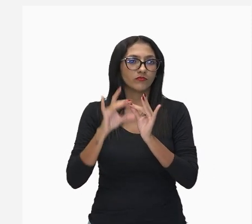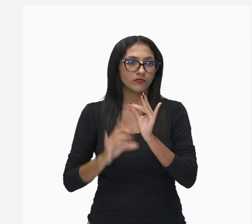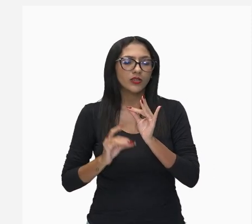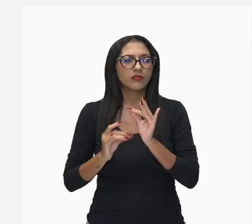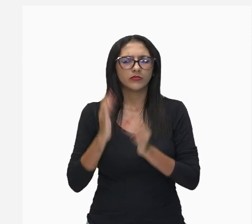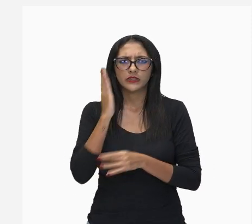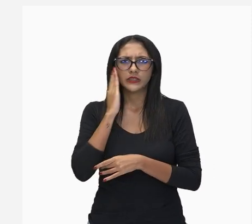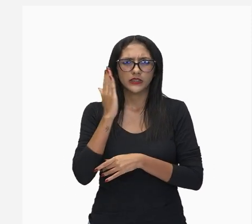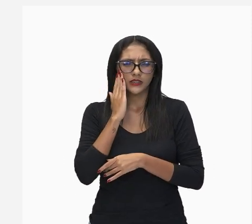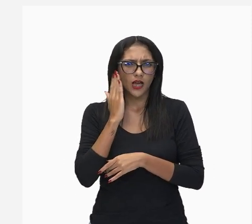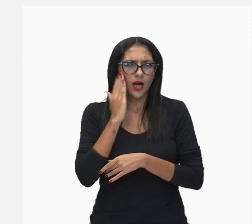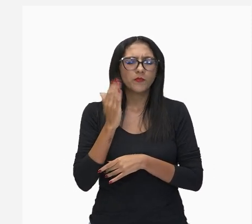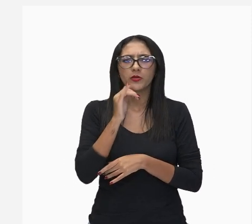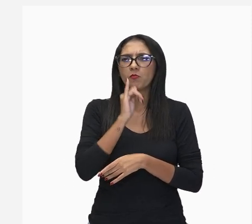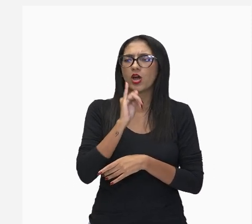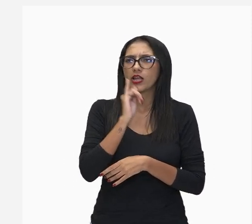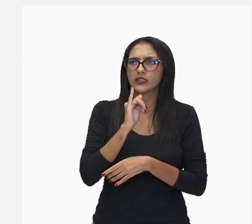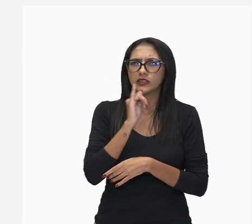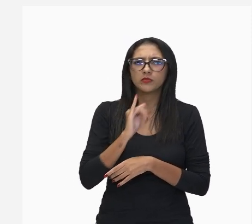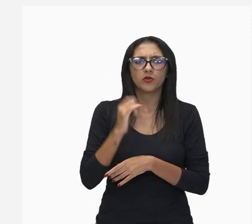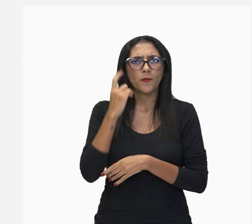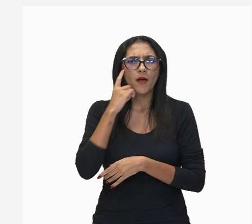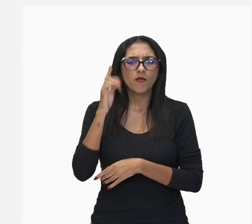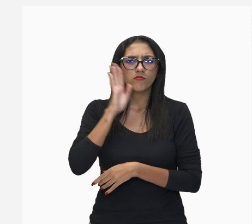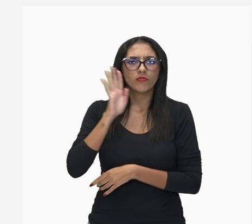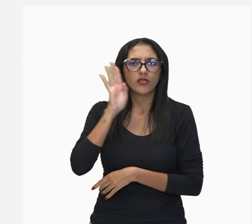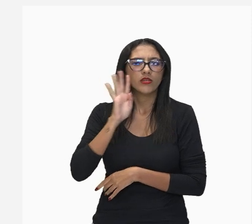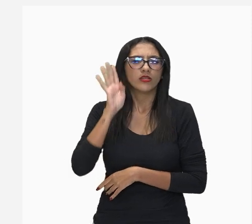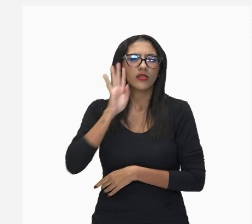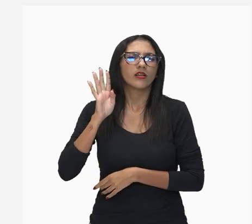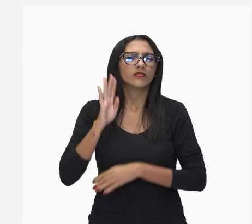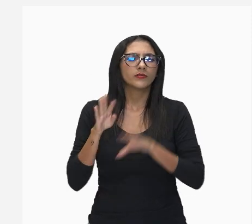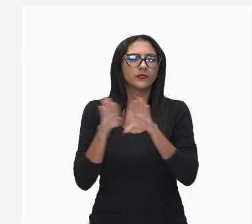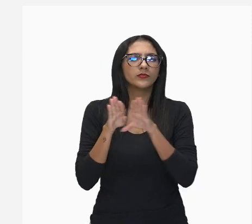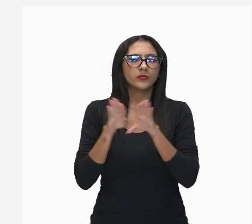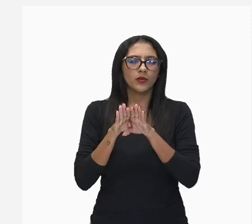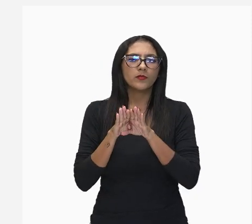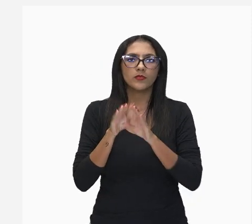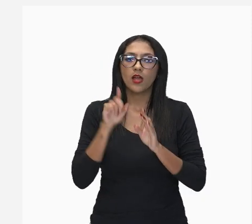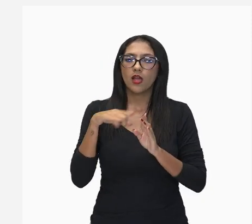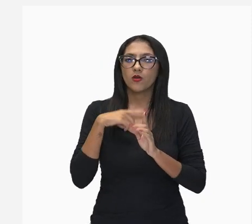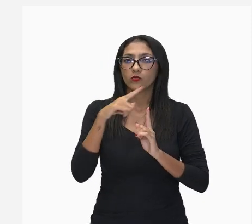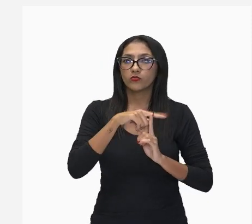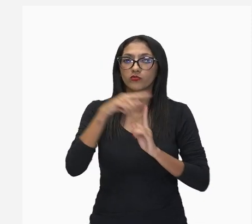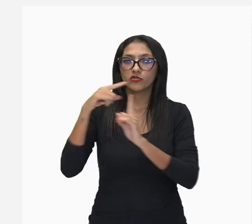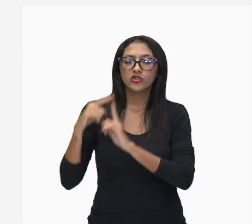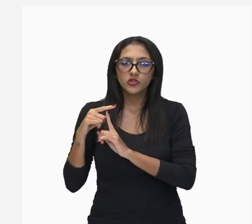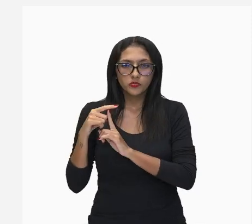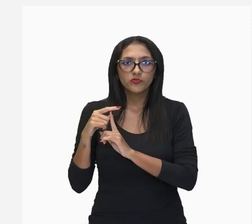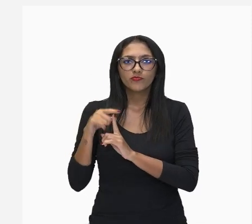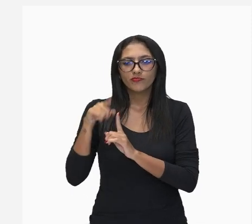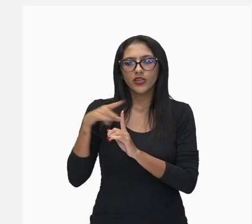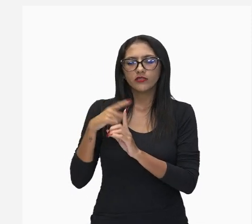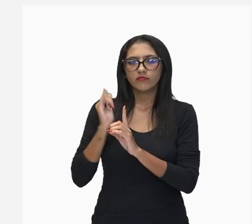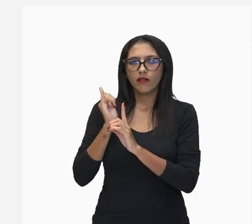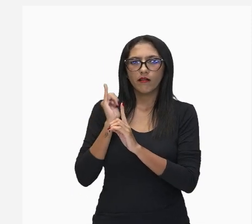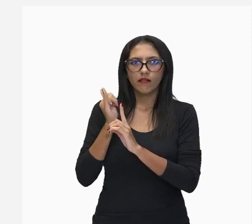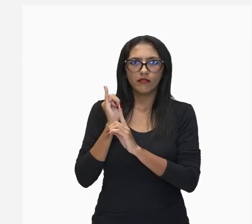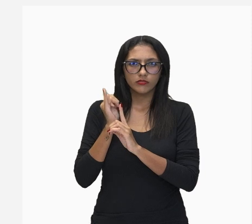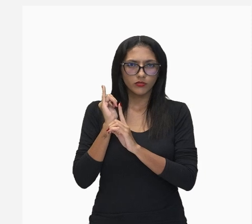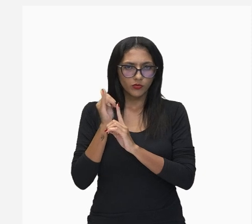o que passa no pensamento dos personagens, isso é importante também com relação ao tipo de narrador que faz uso desse